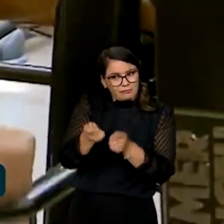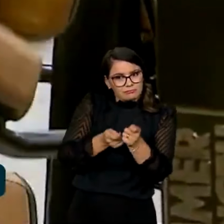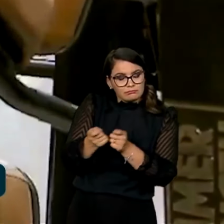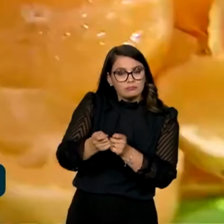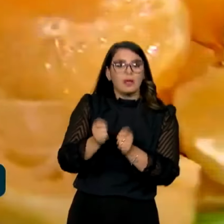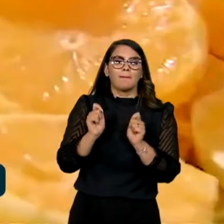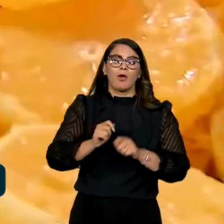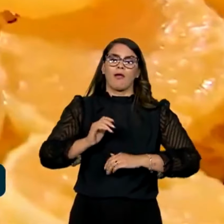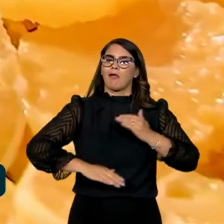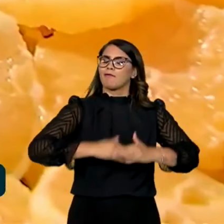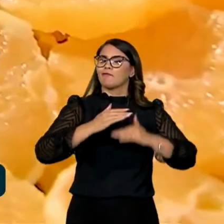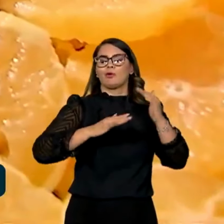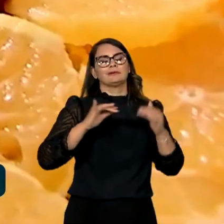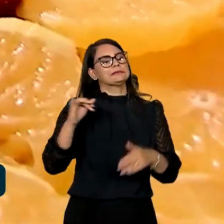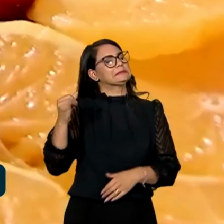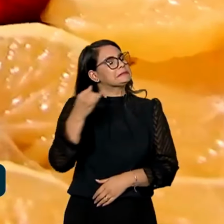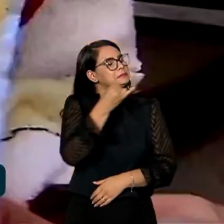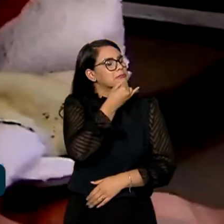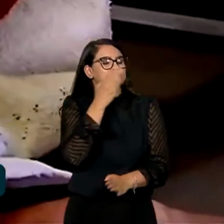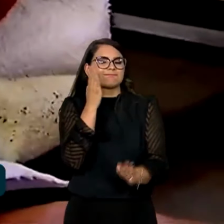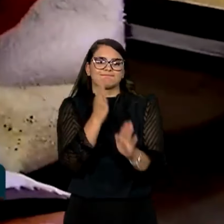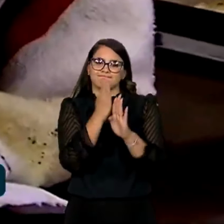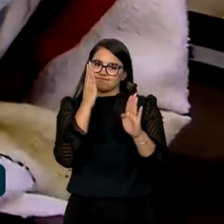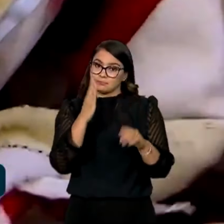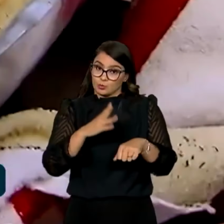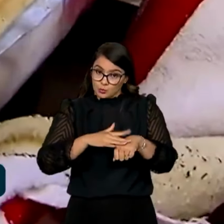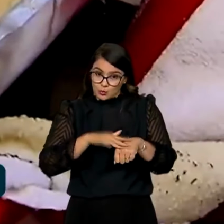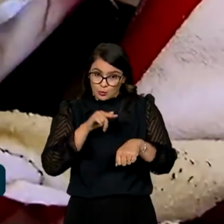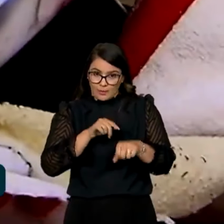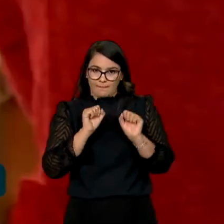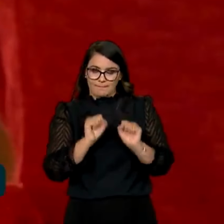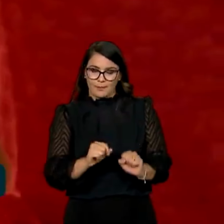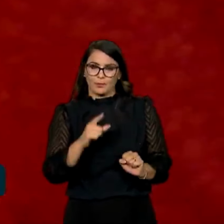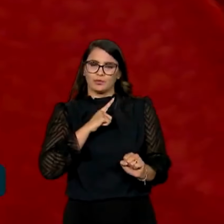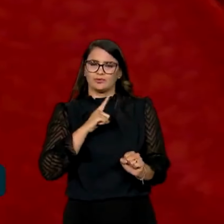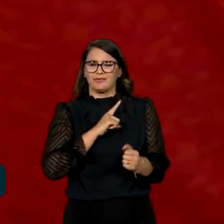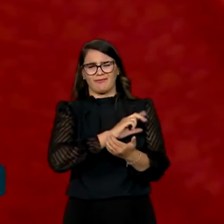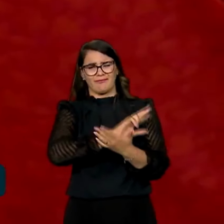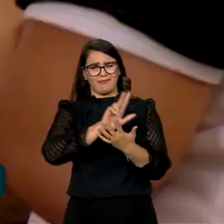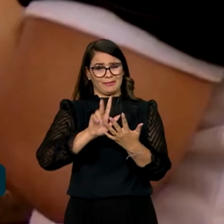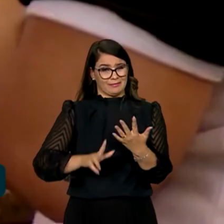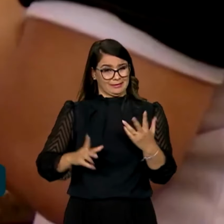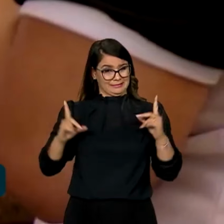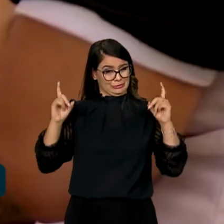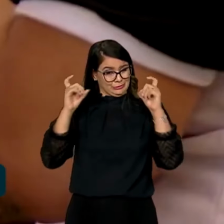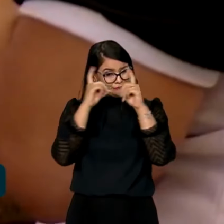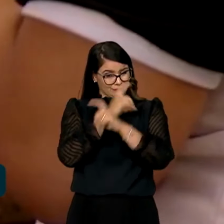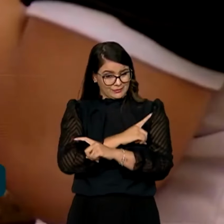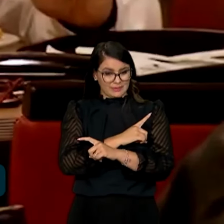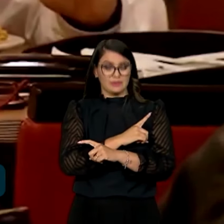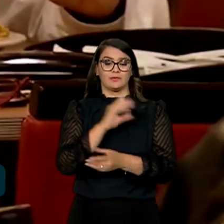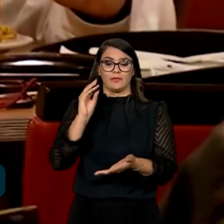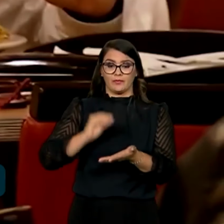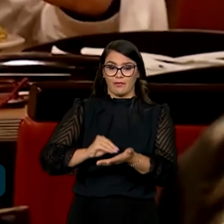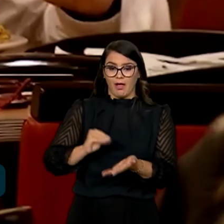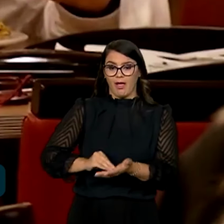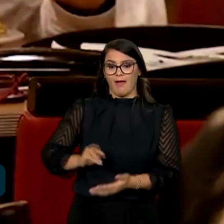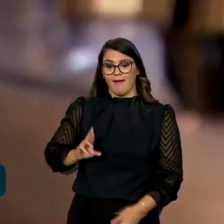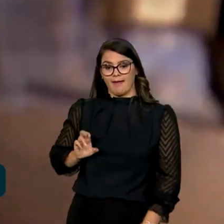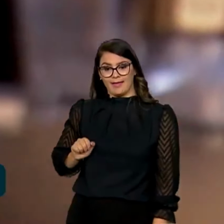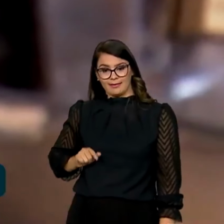paciente evoluir para um triste diagnóstico. A doença ainda pode gerar uma série de complicações, como insuficiência